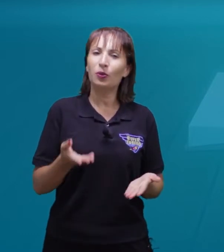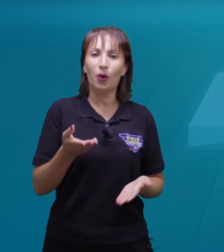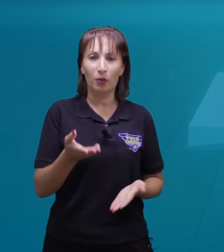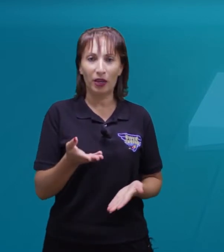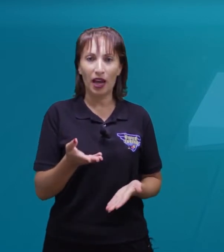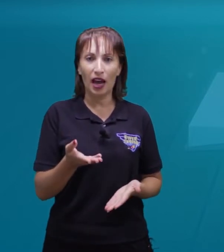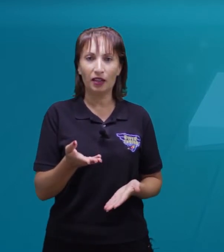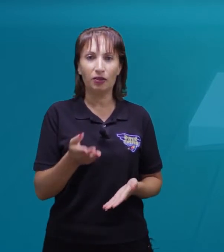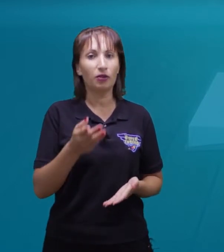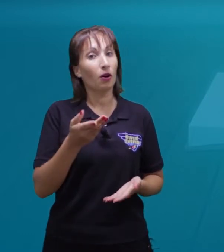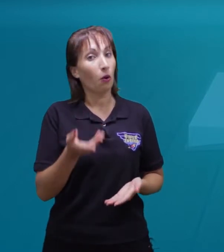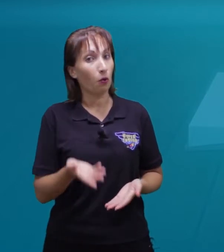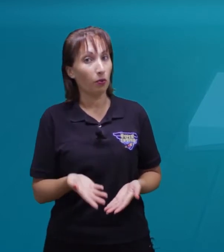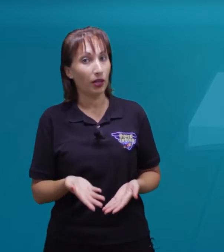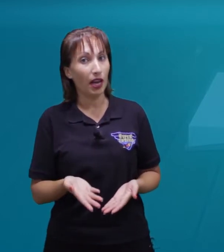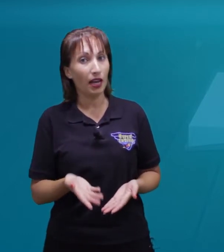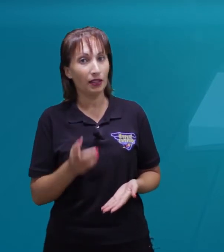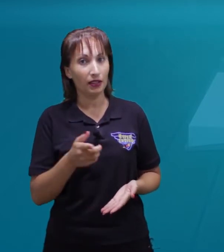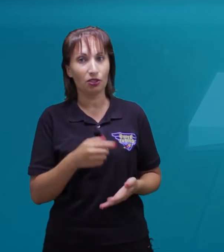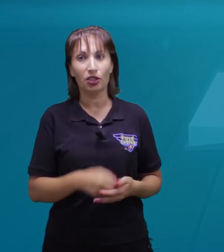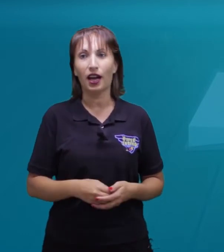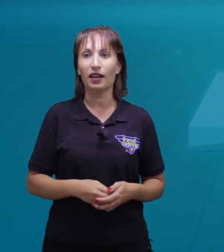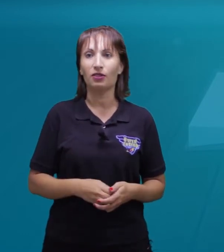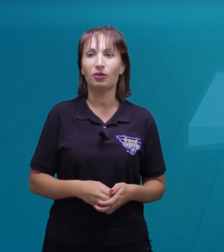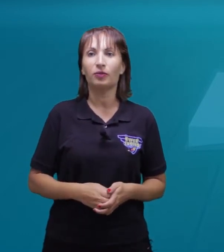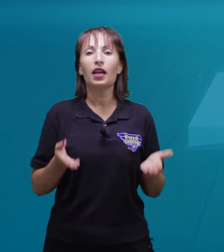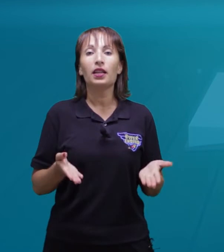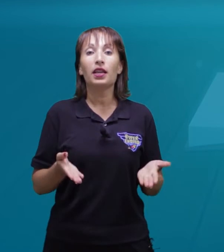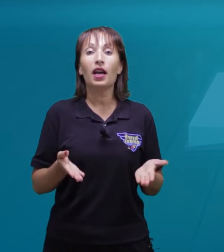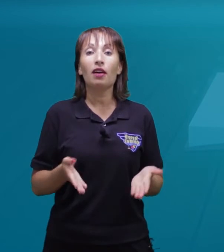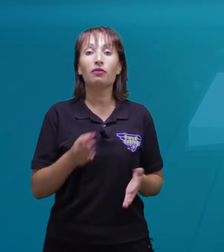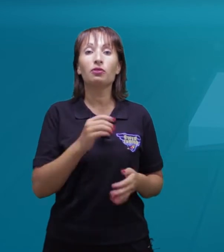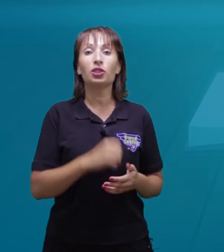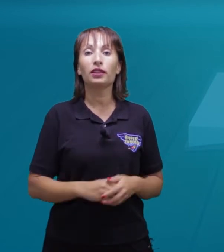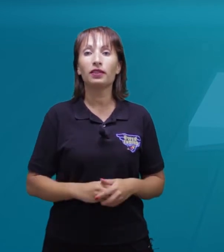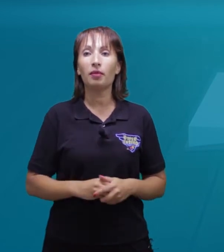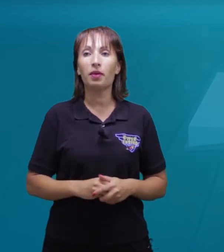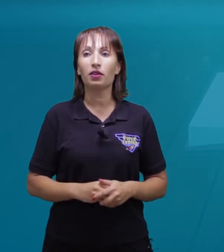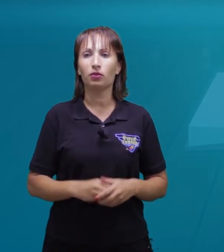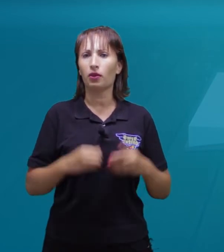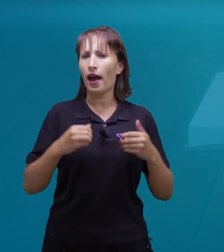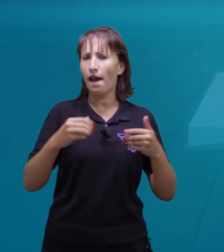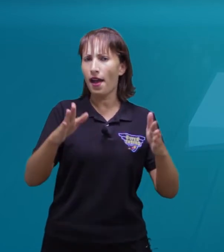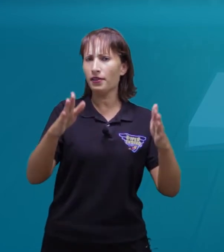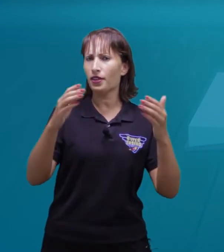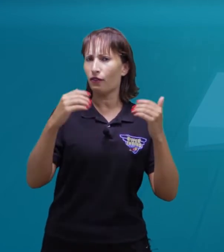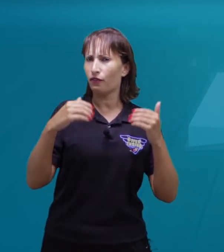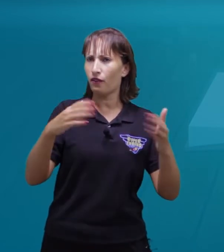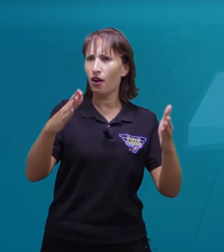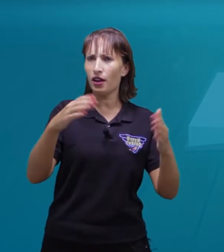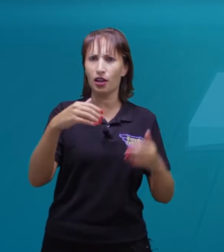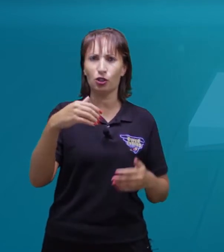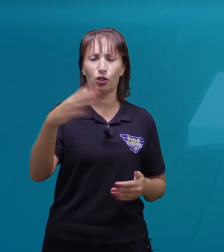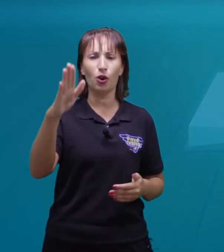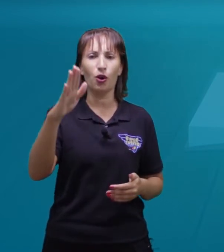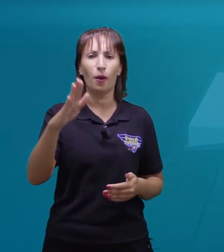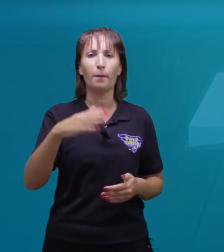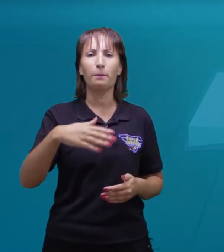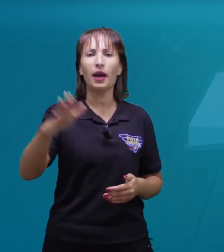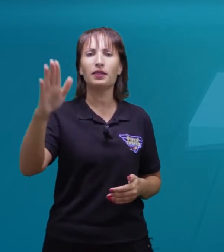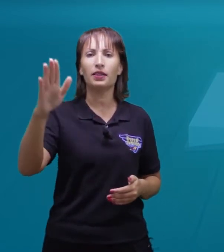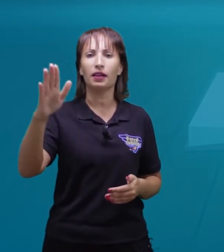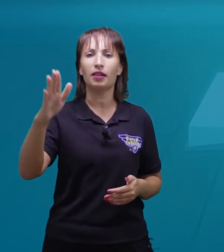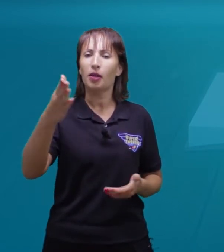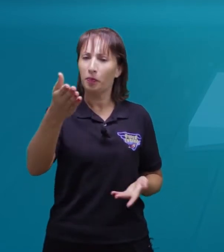grato obrigado ou obrigada neste caso de afugentamento arreda fora